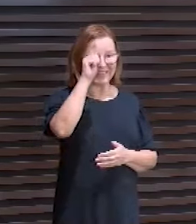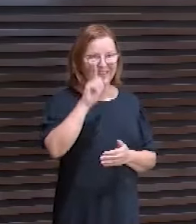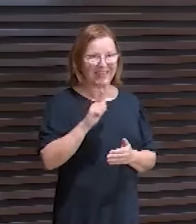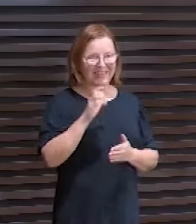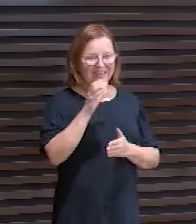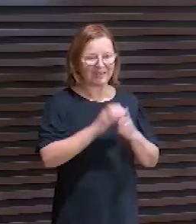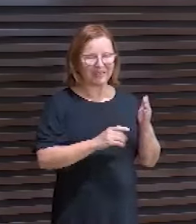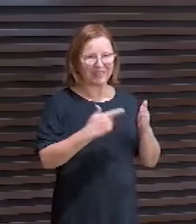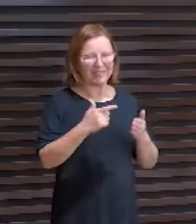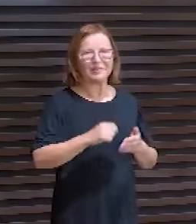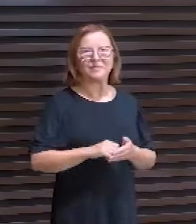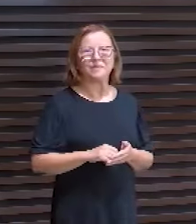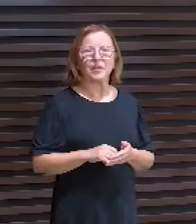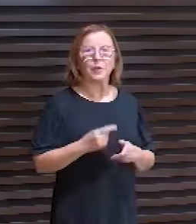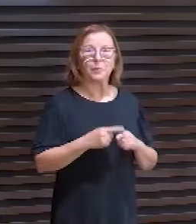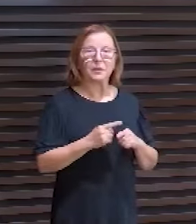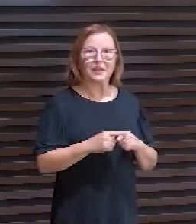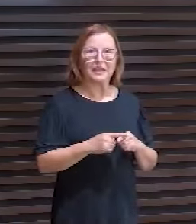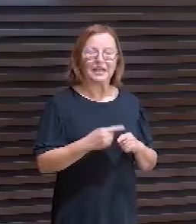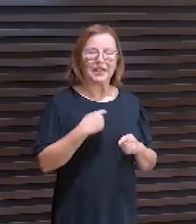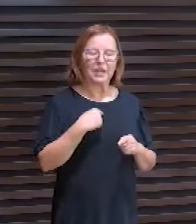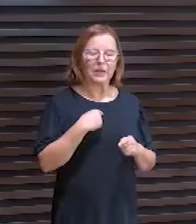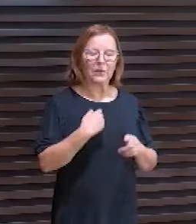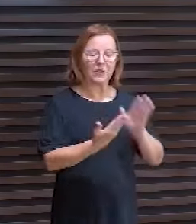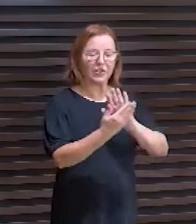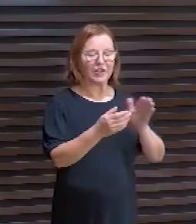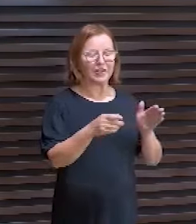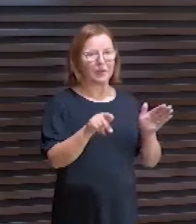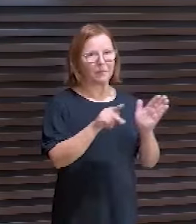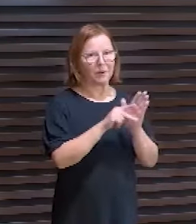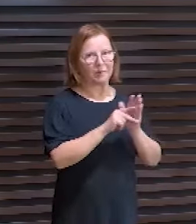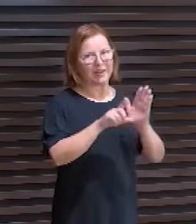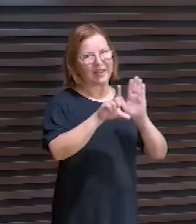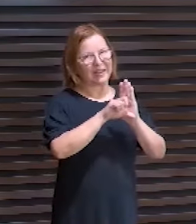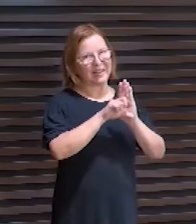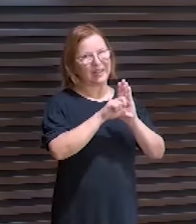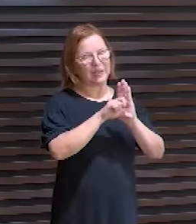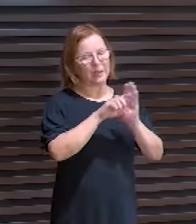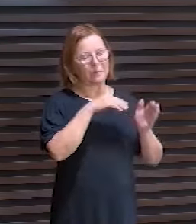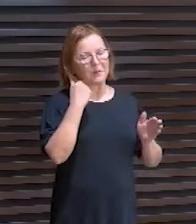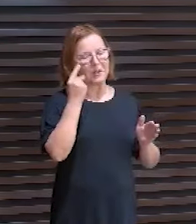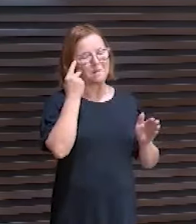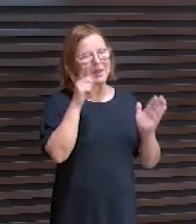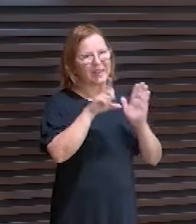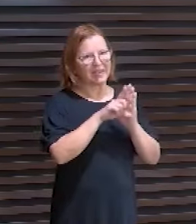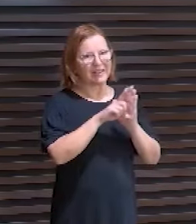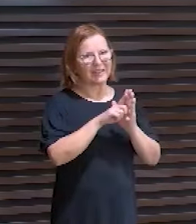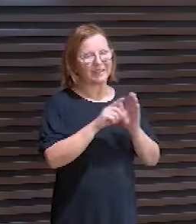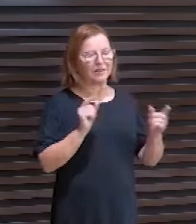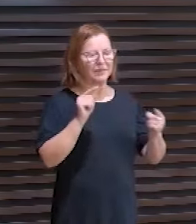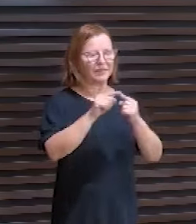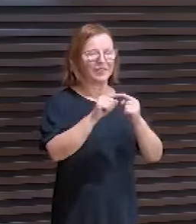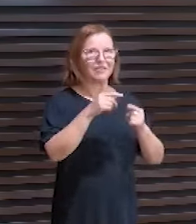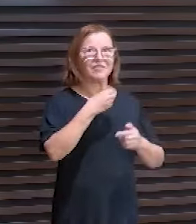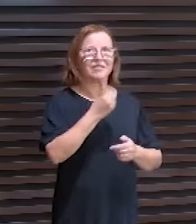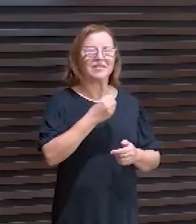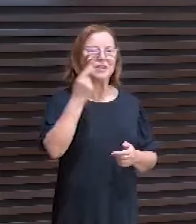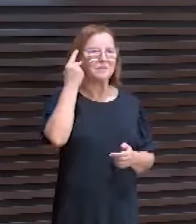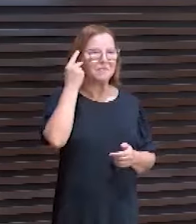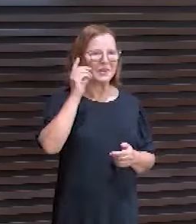eu mediante a própria lei morri para a lei a fim de viver para